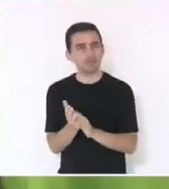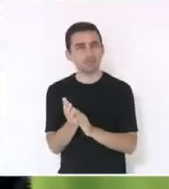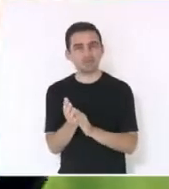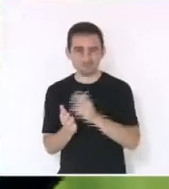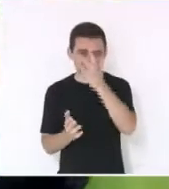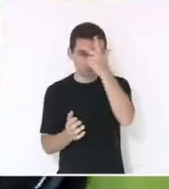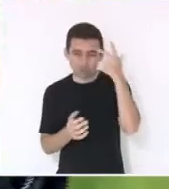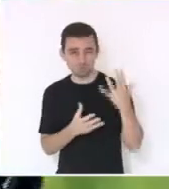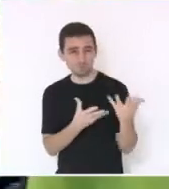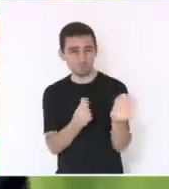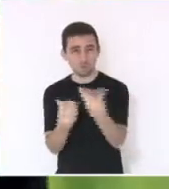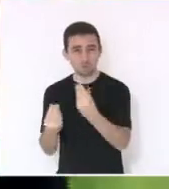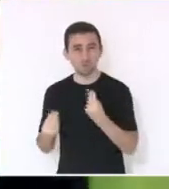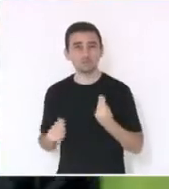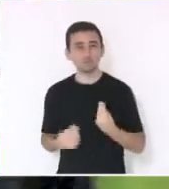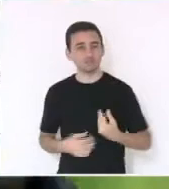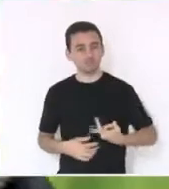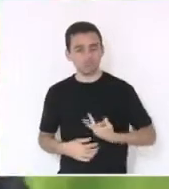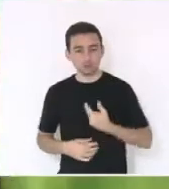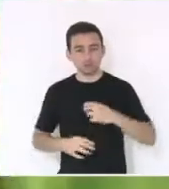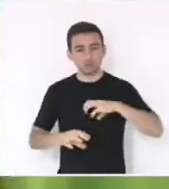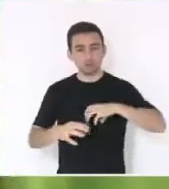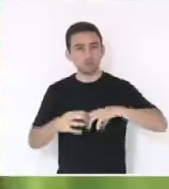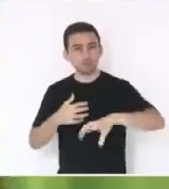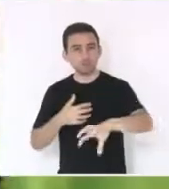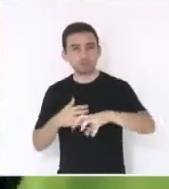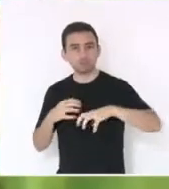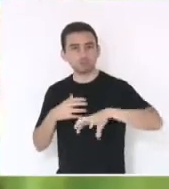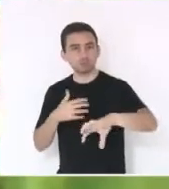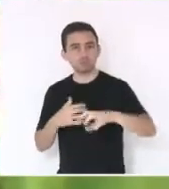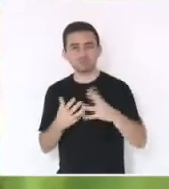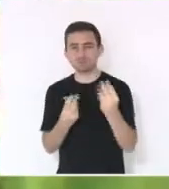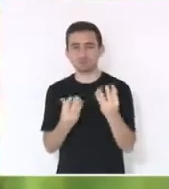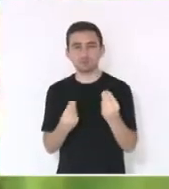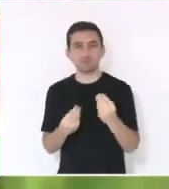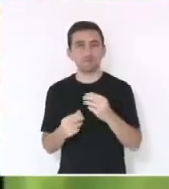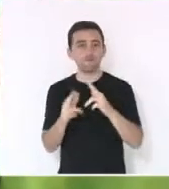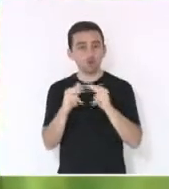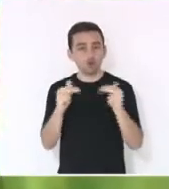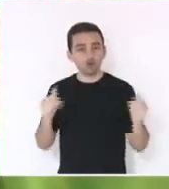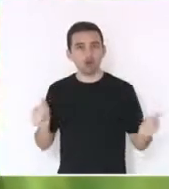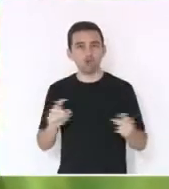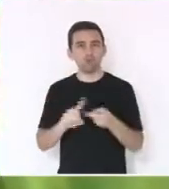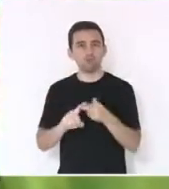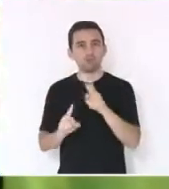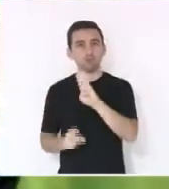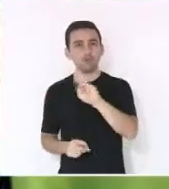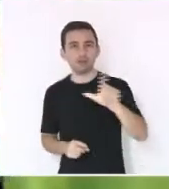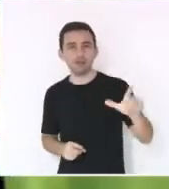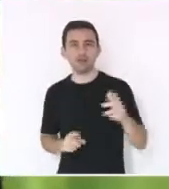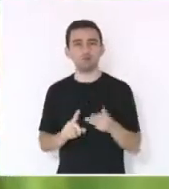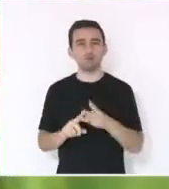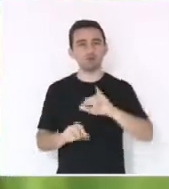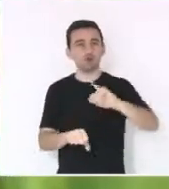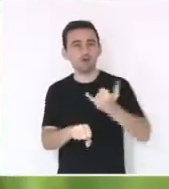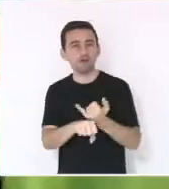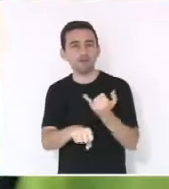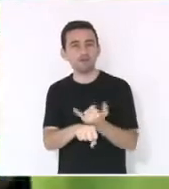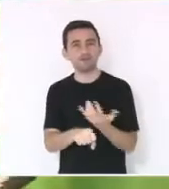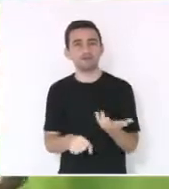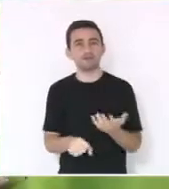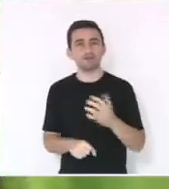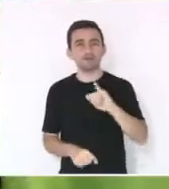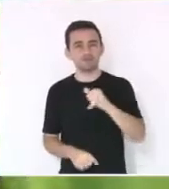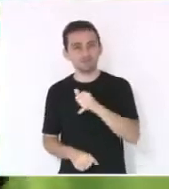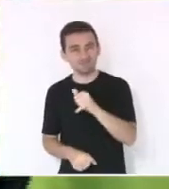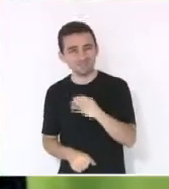Vários hospitais, vários municípios, Florianópolis, Blumenau, Joinville,